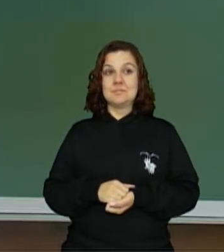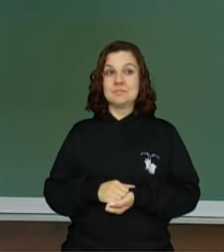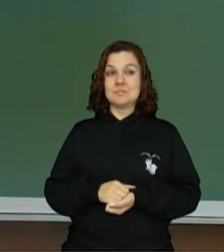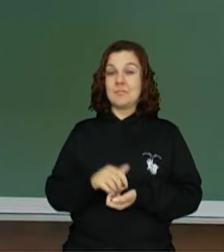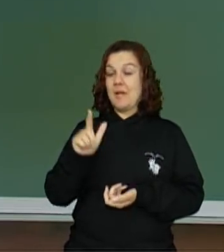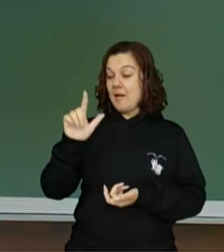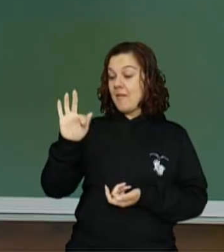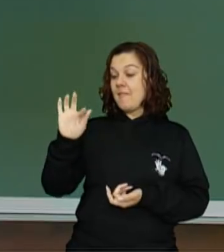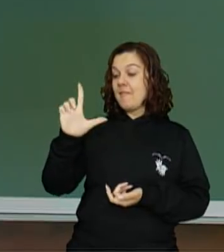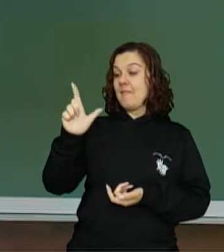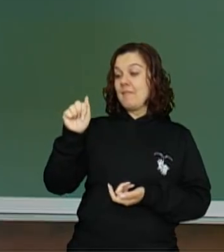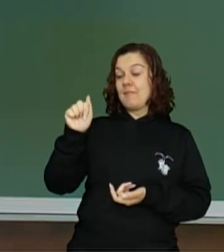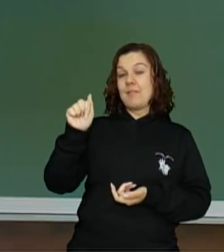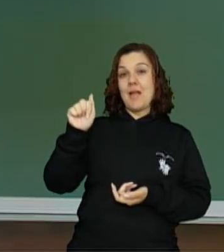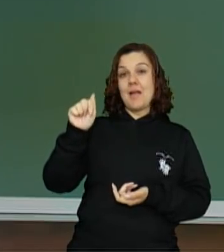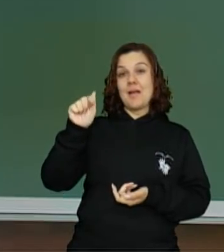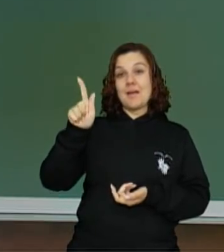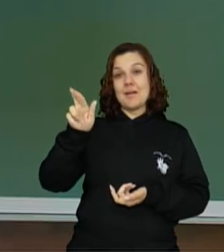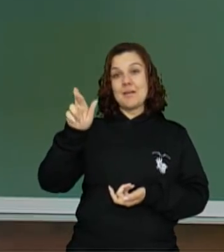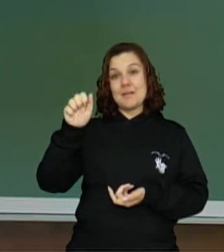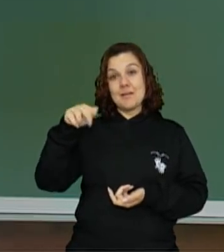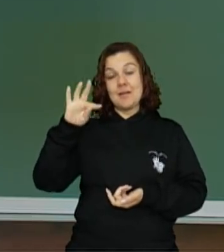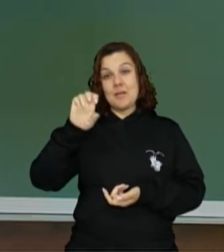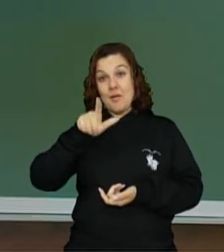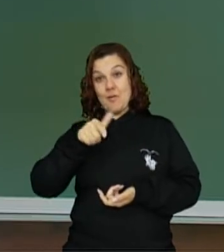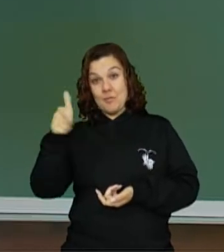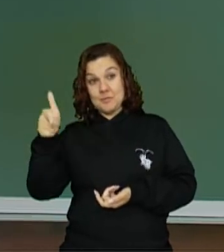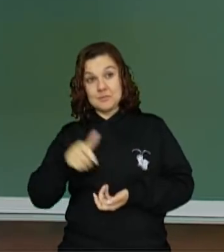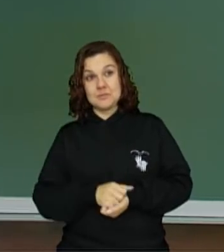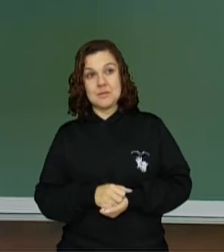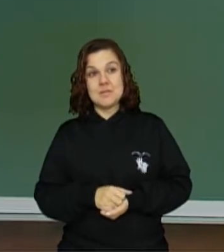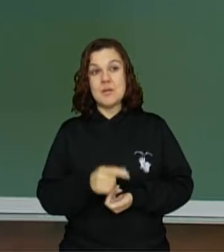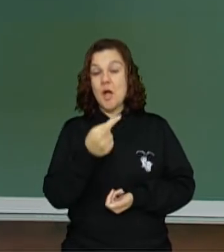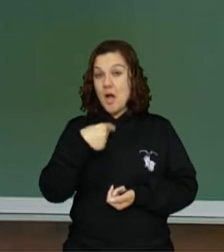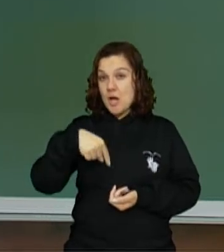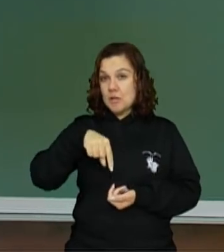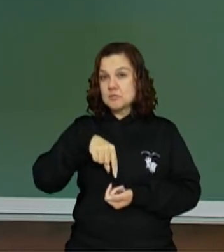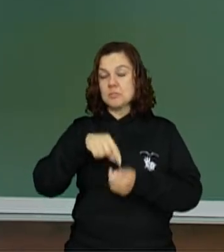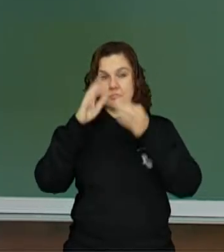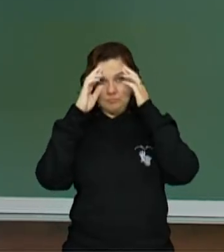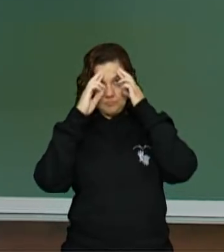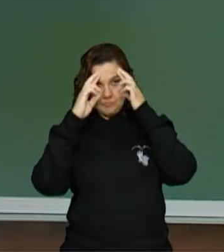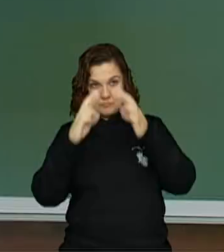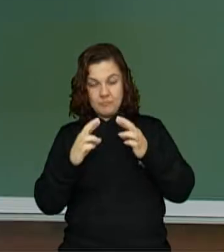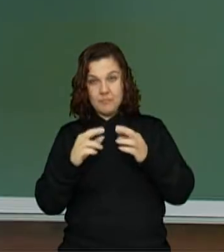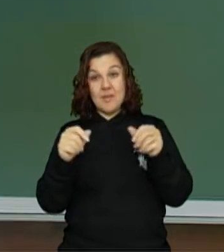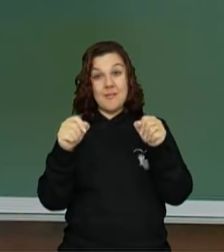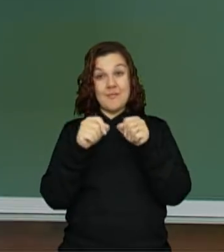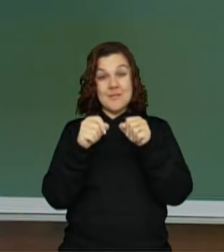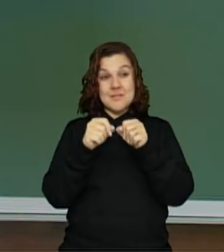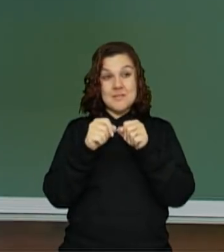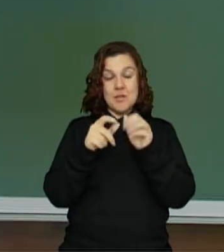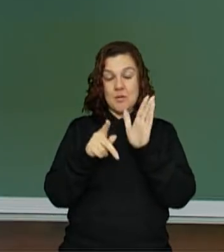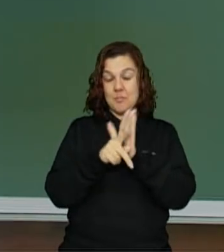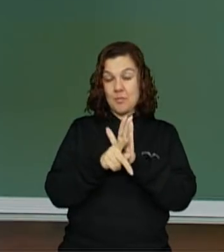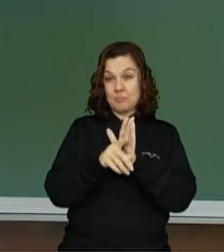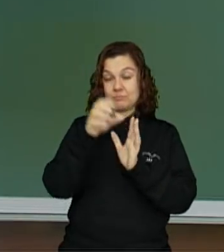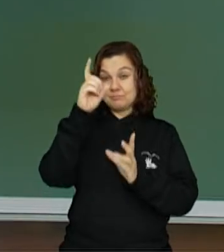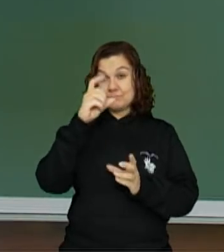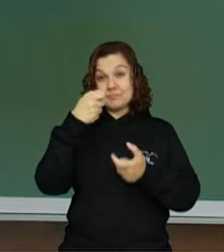Flagrante é outra coisa, tá? Devemos ser fiéis aos cumprimentos do